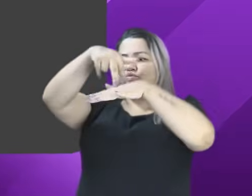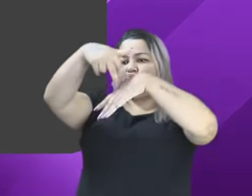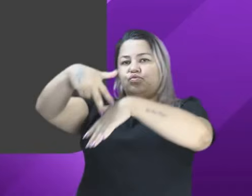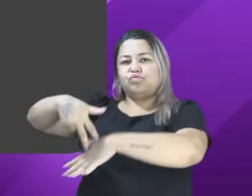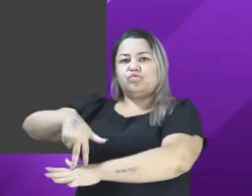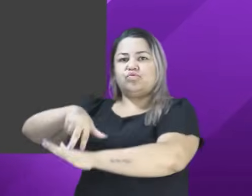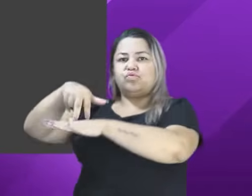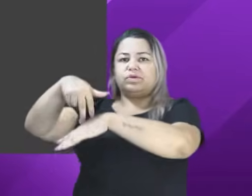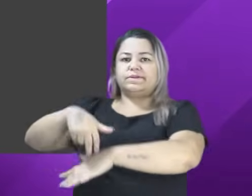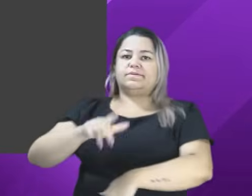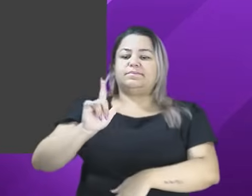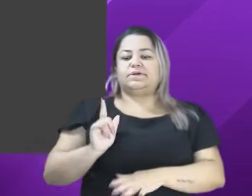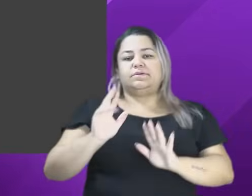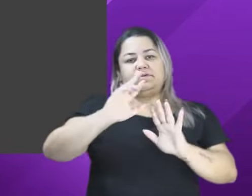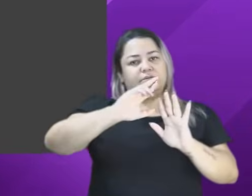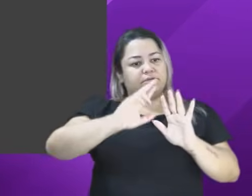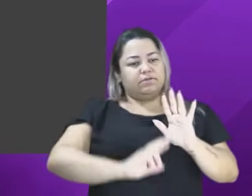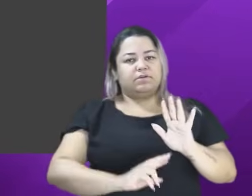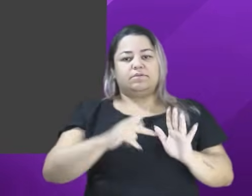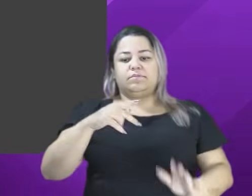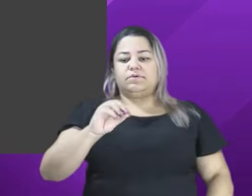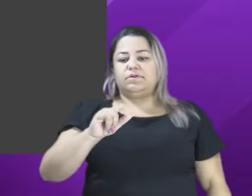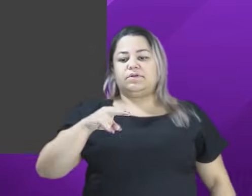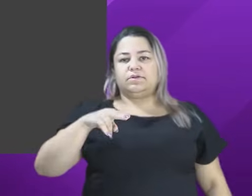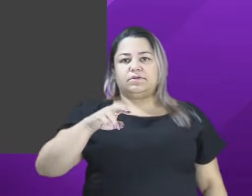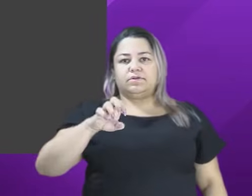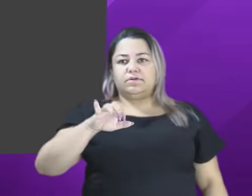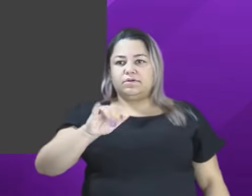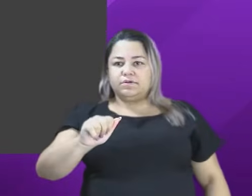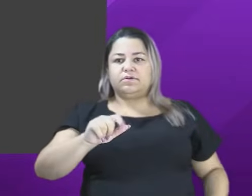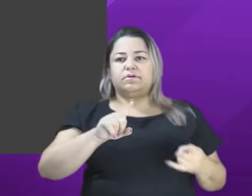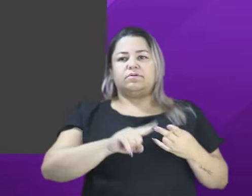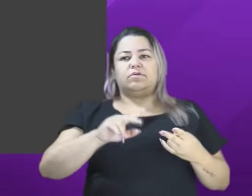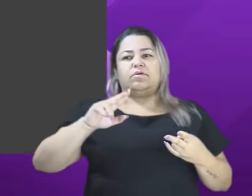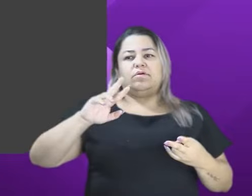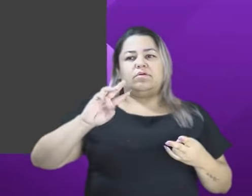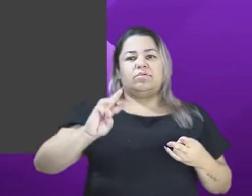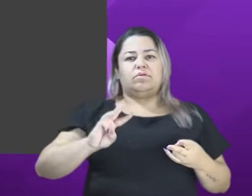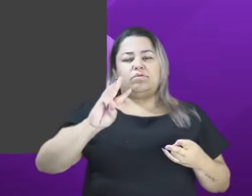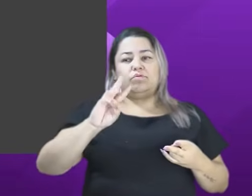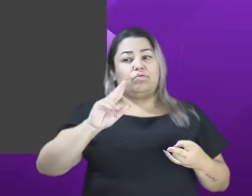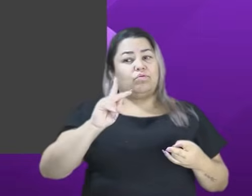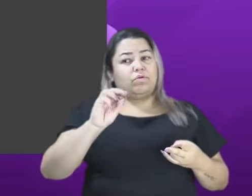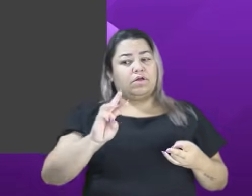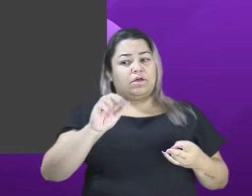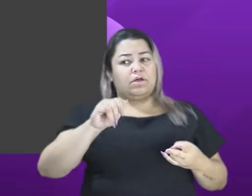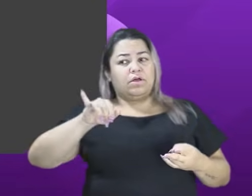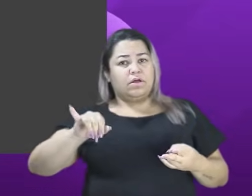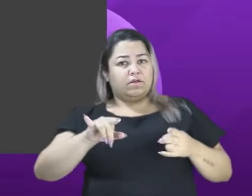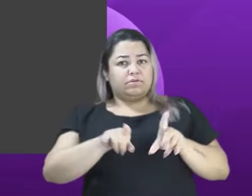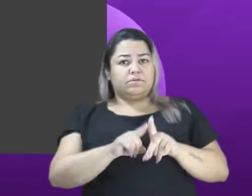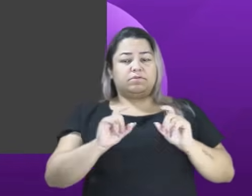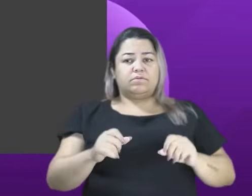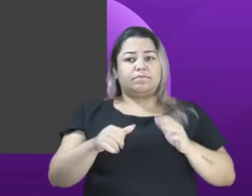águas. Há também registros na Polinésia, no Ghana, no Hawaii, né, no Havaí, como os primeiros